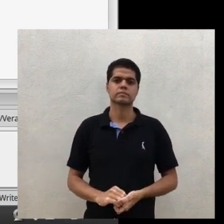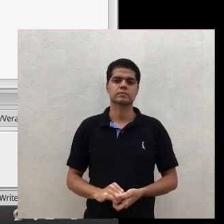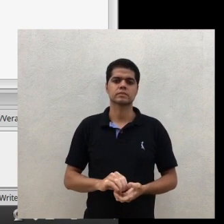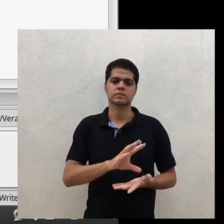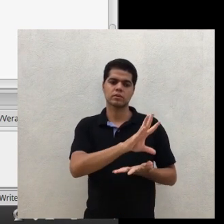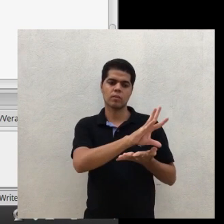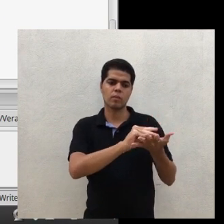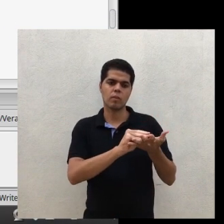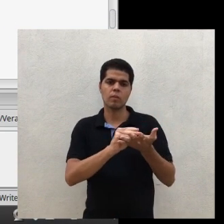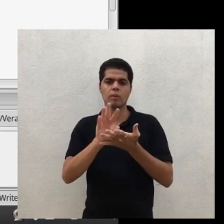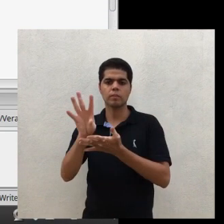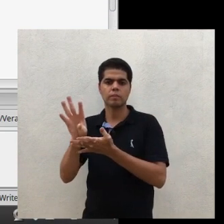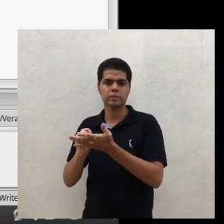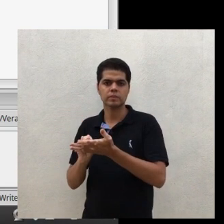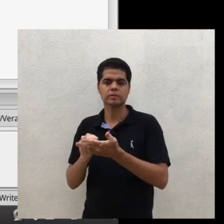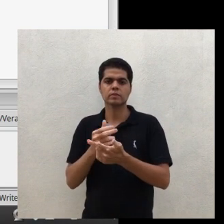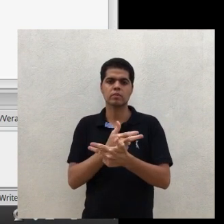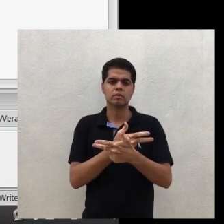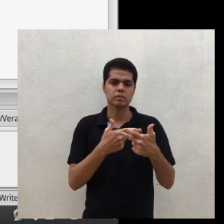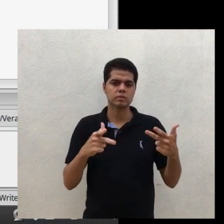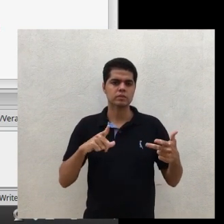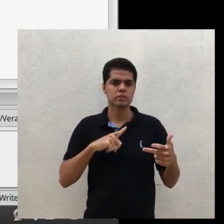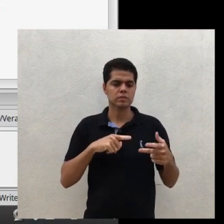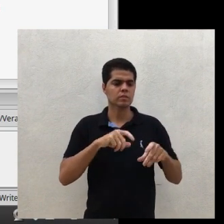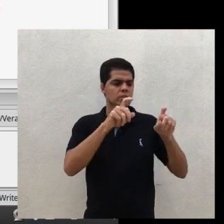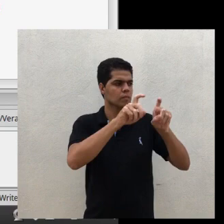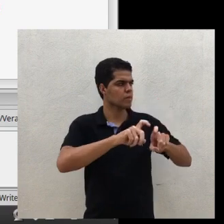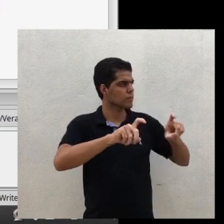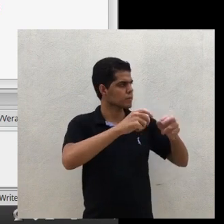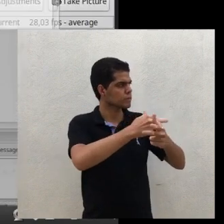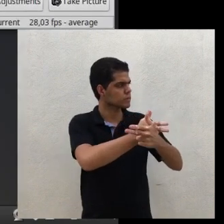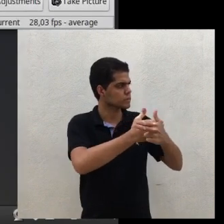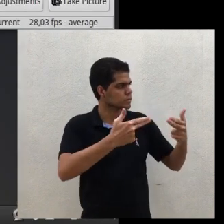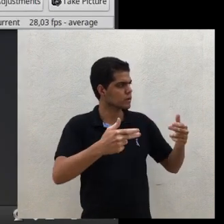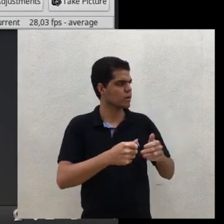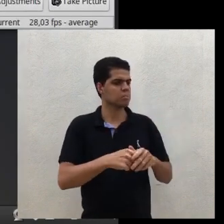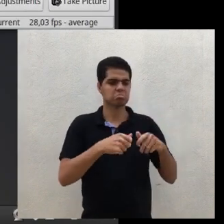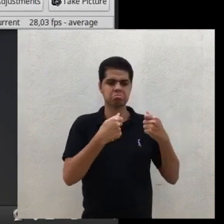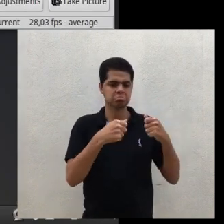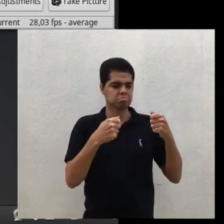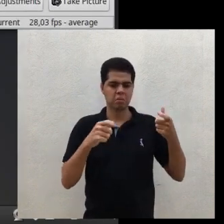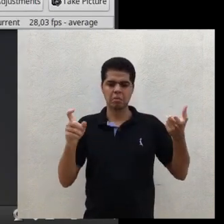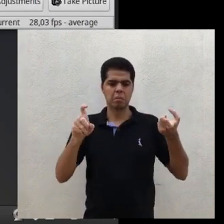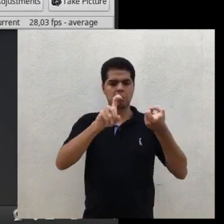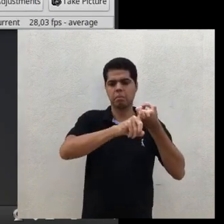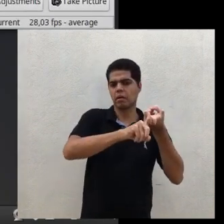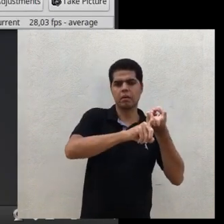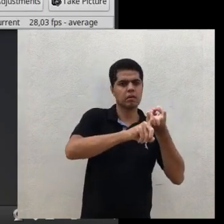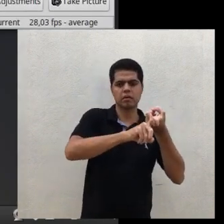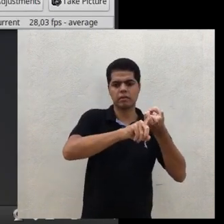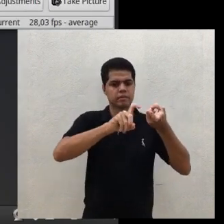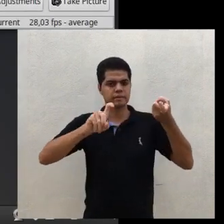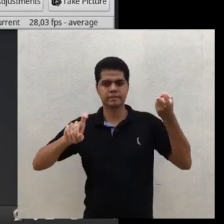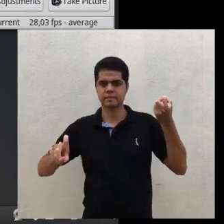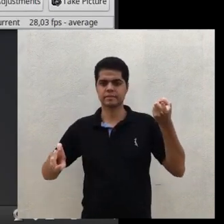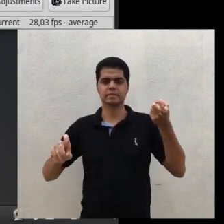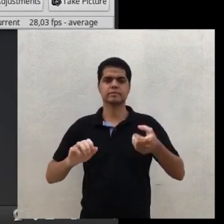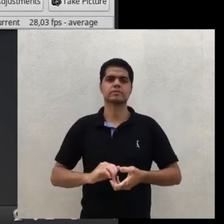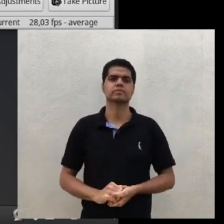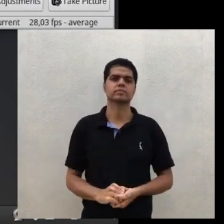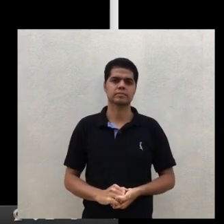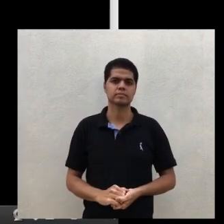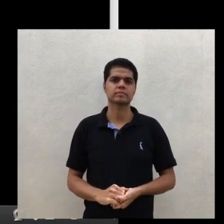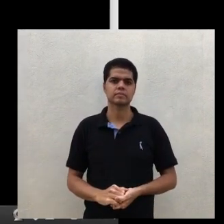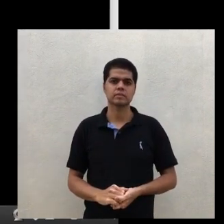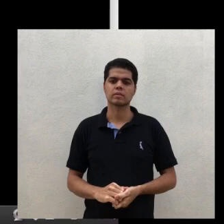copia. Então tá aí o meu programa, que agora ele não depende mais daquele JFuzzy Logic,